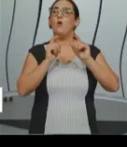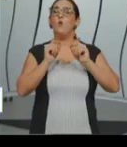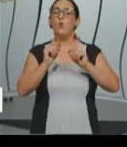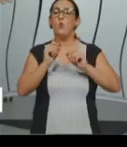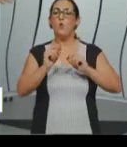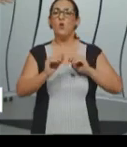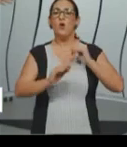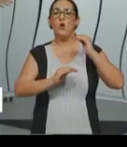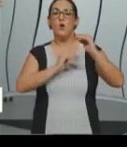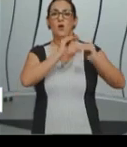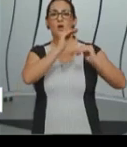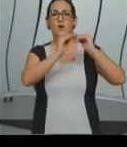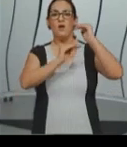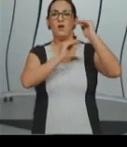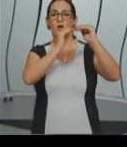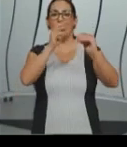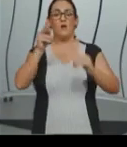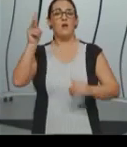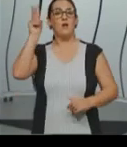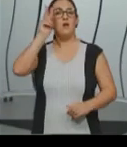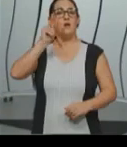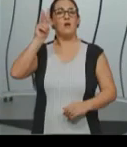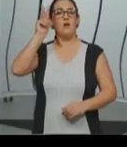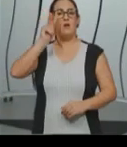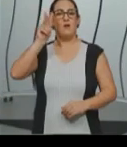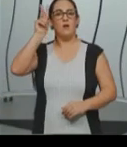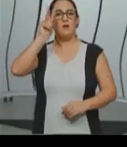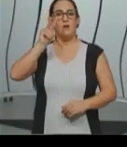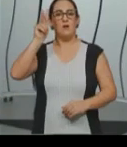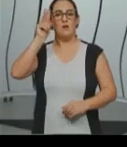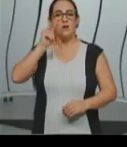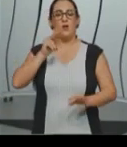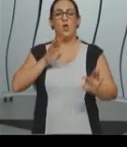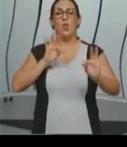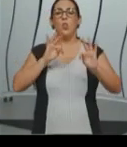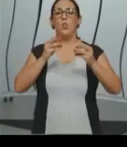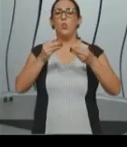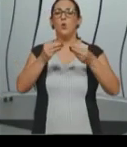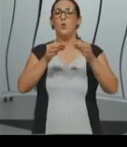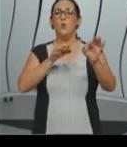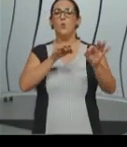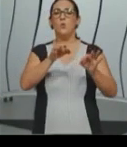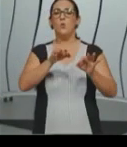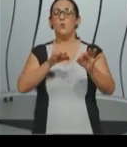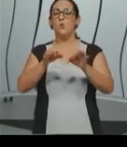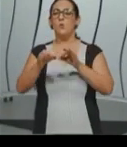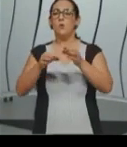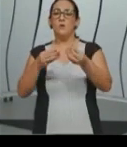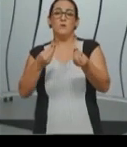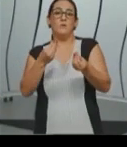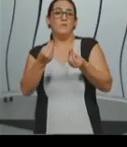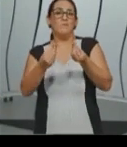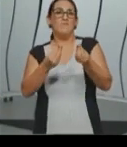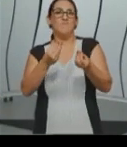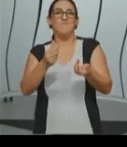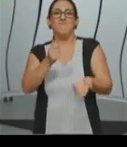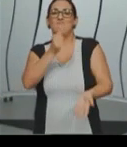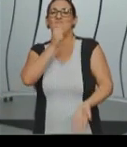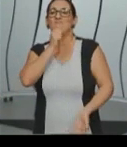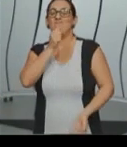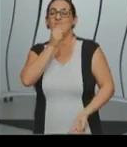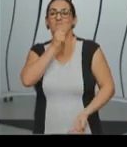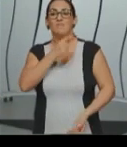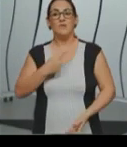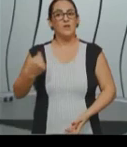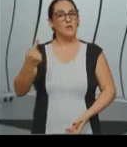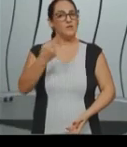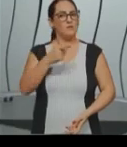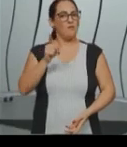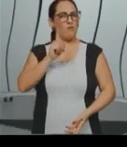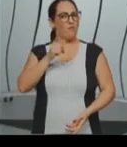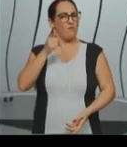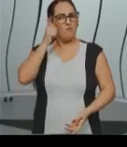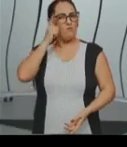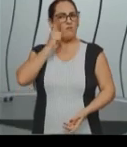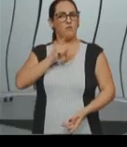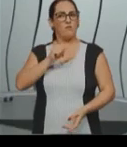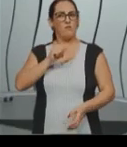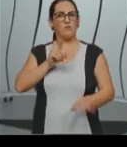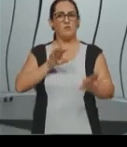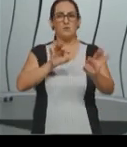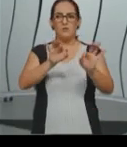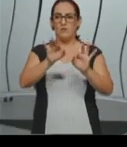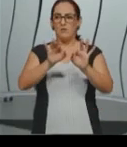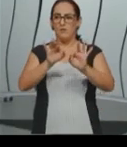evolução histórica, né? Como que é esse nosso processo aí, como que a gente ainda não consegue, né? A gente ainda não conseguiu reparar